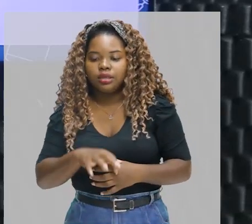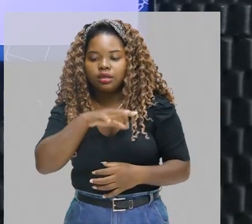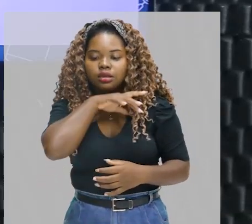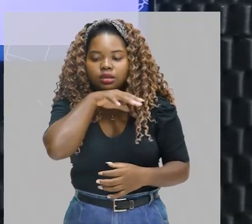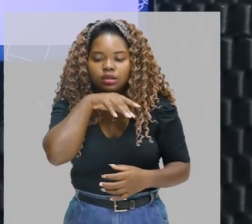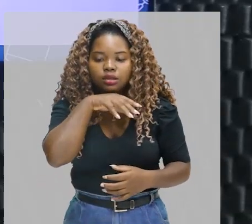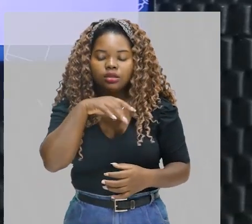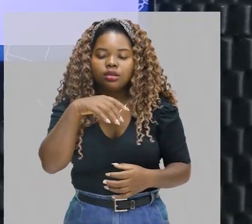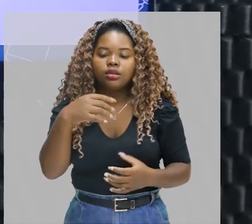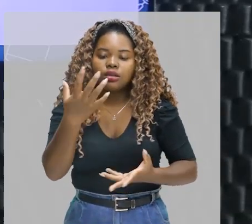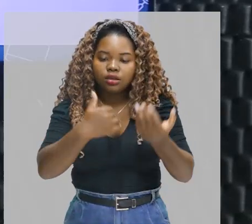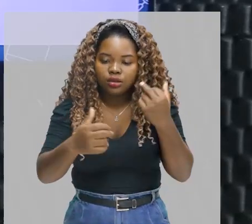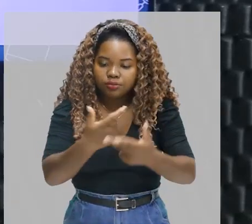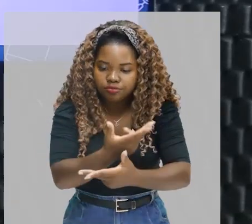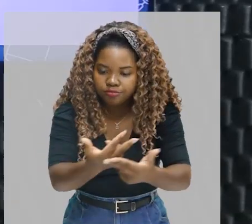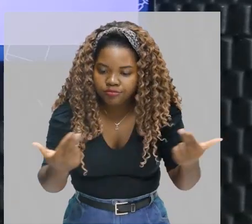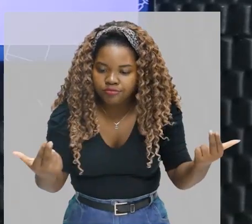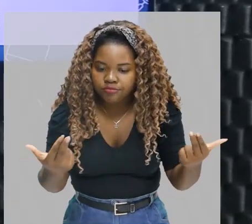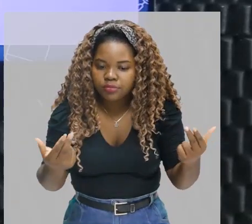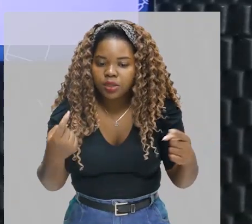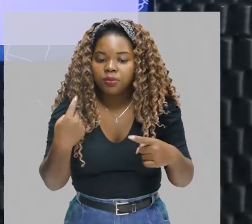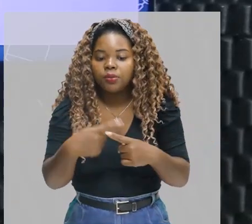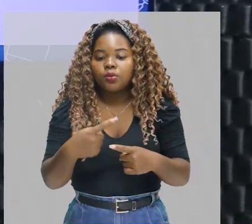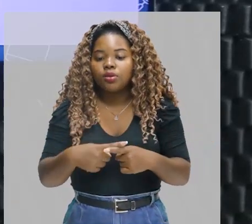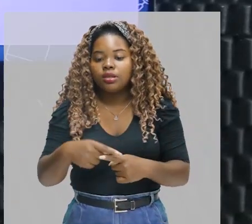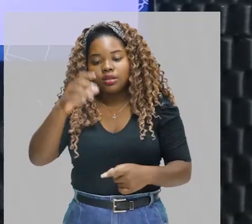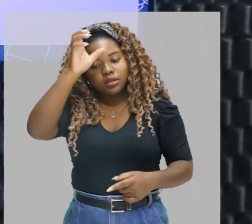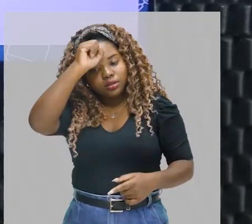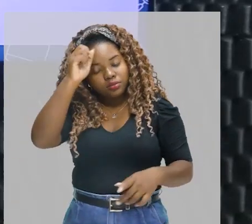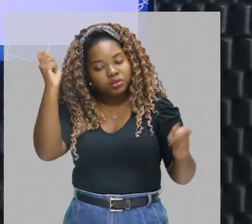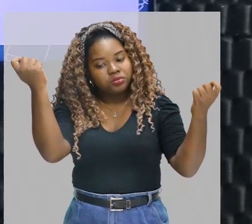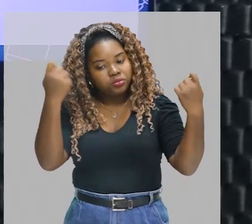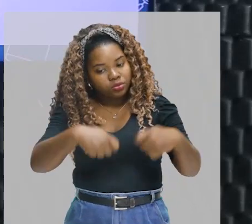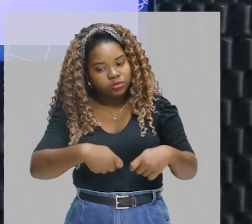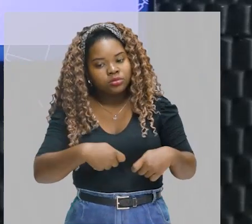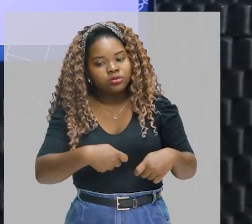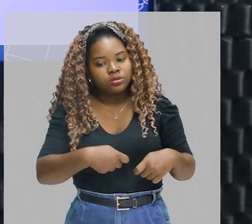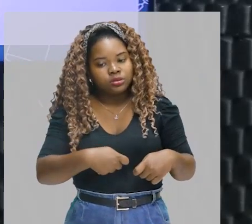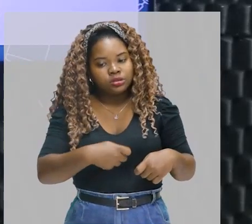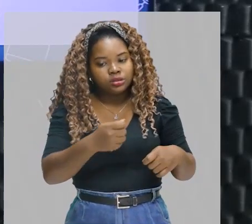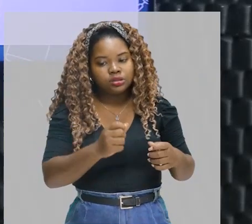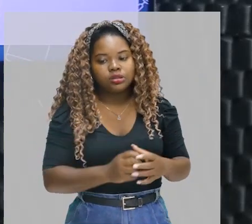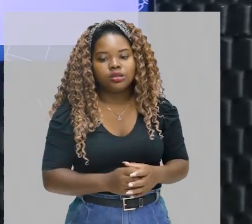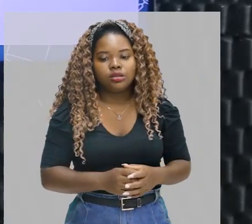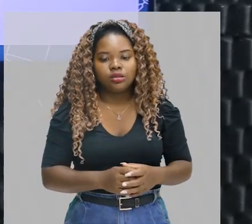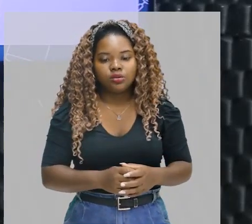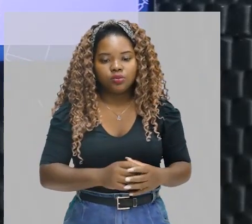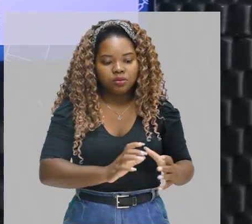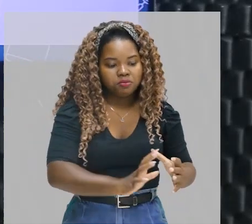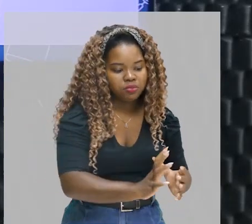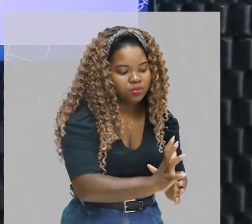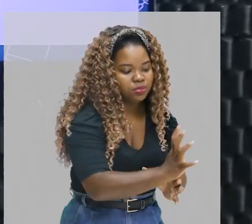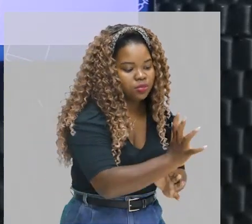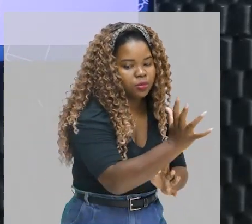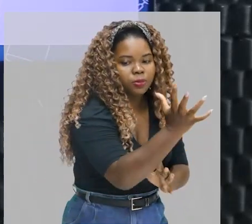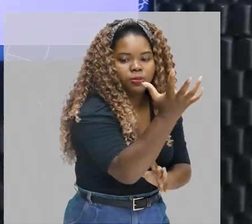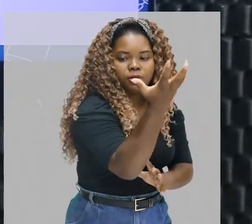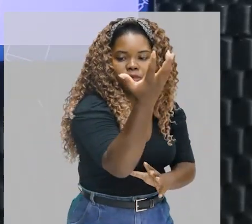daquele momento eles aprenderam que eles poderiam ali cultivar o seu próprio alimento,